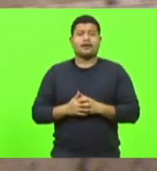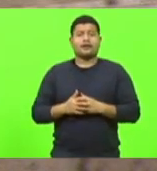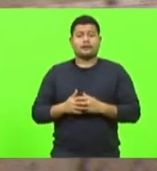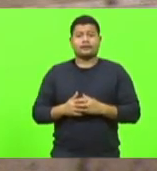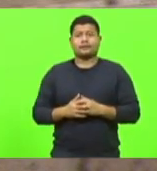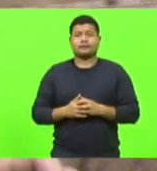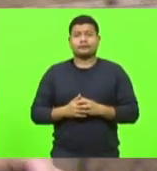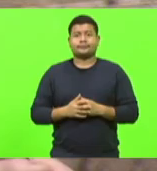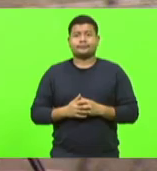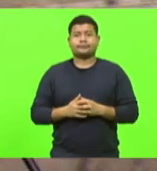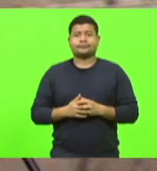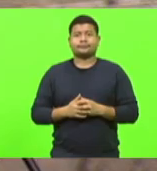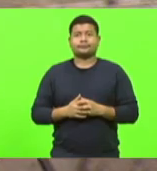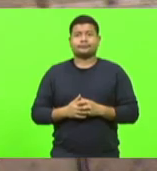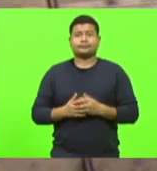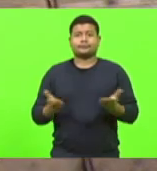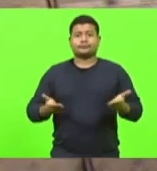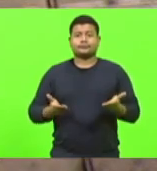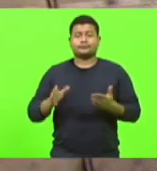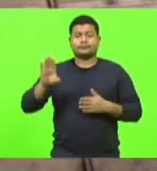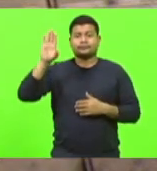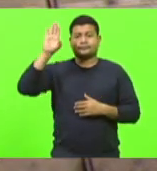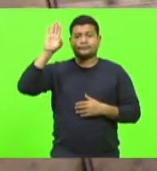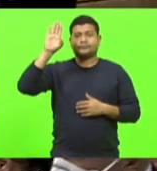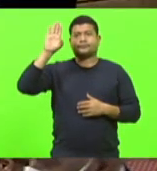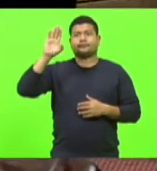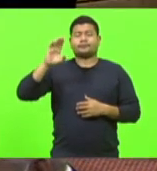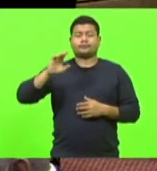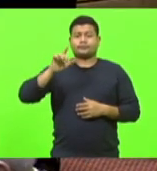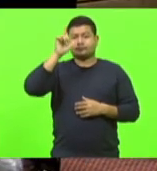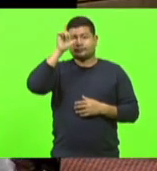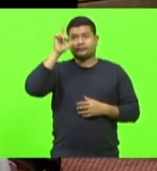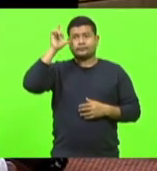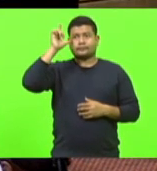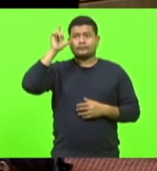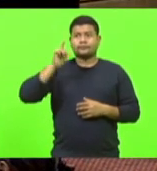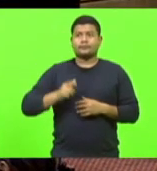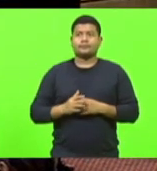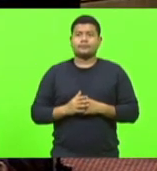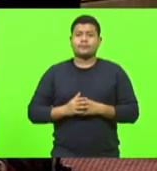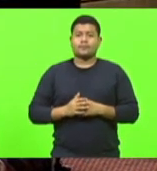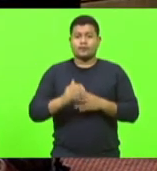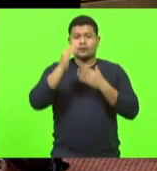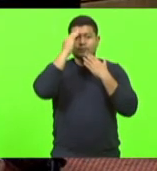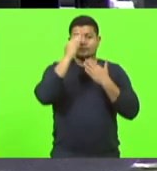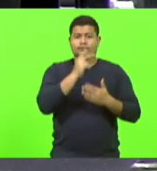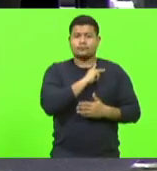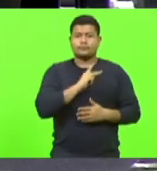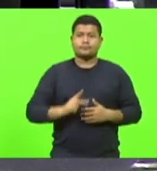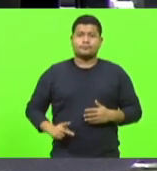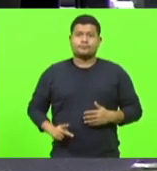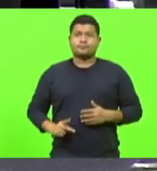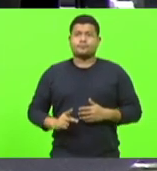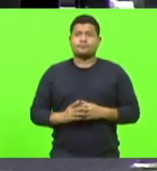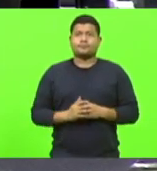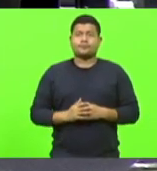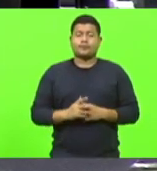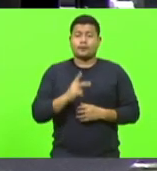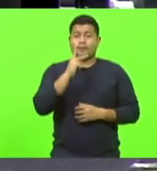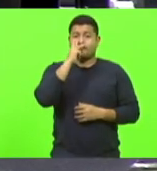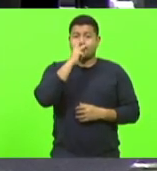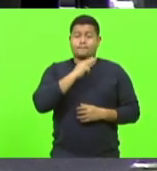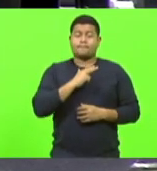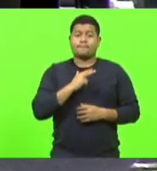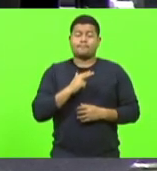pouquinho para encaminhamento de volta o Deputado Laércio Schuster Obrigado o seu presidente e parece